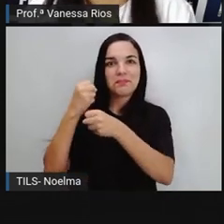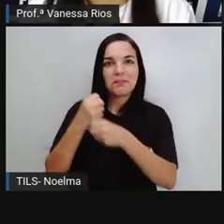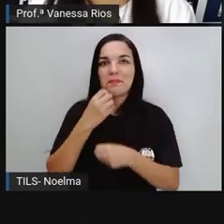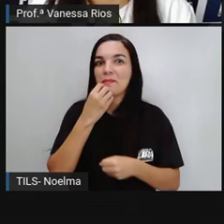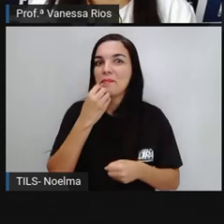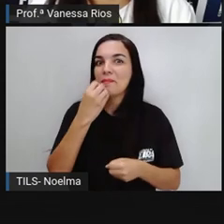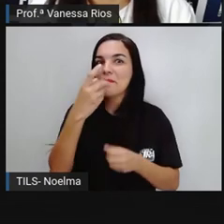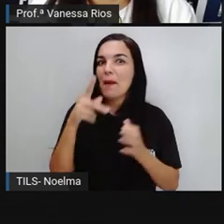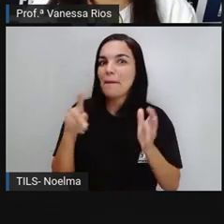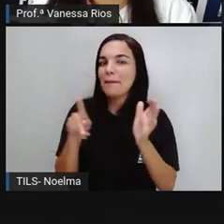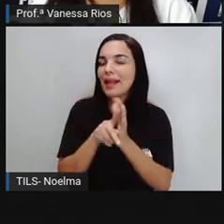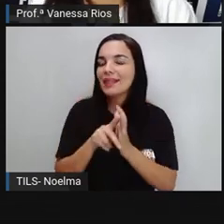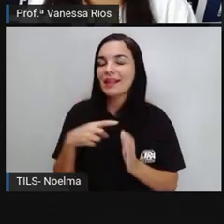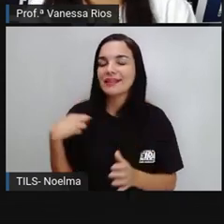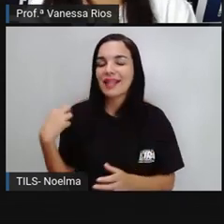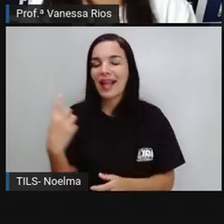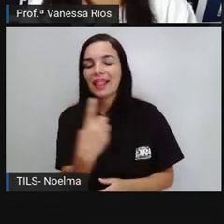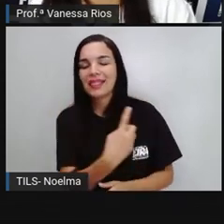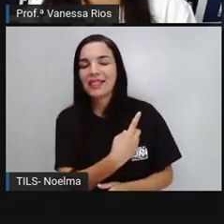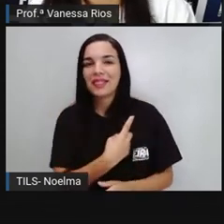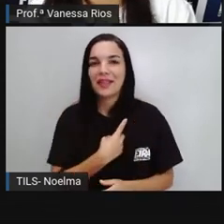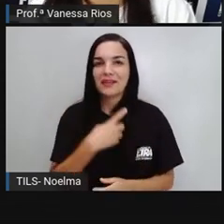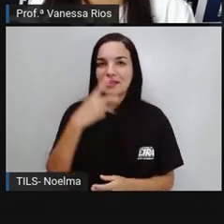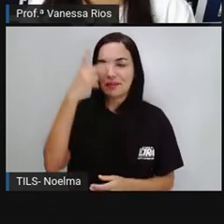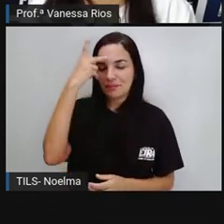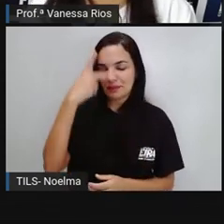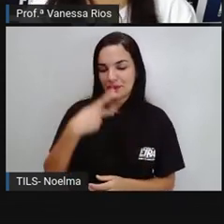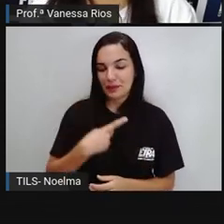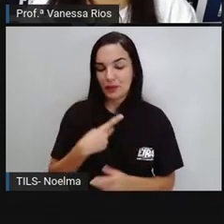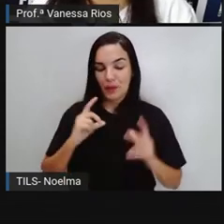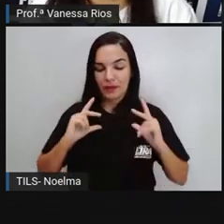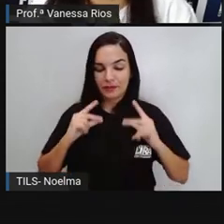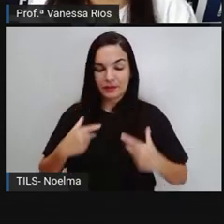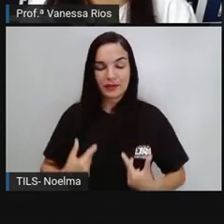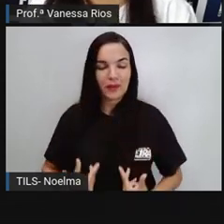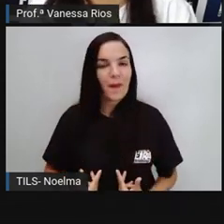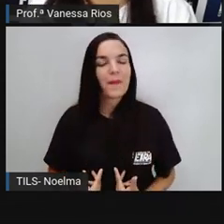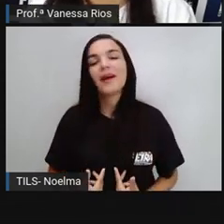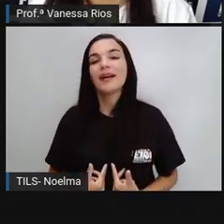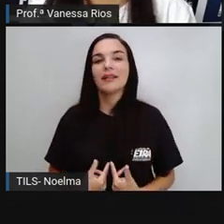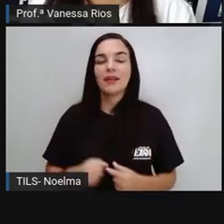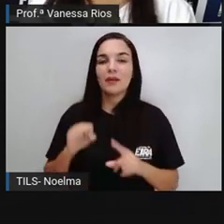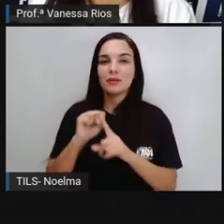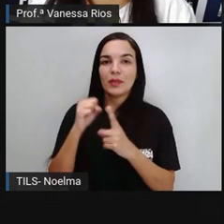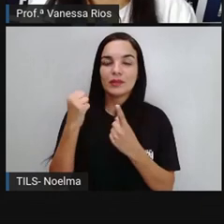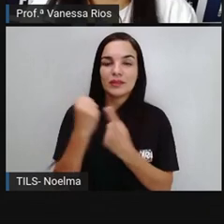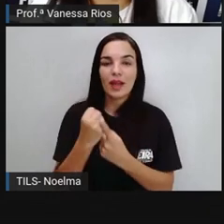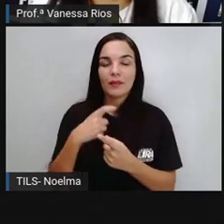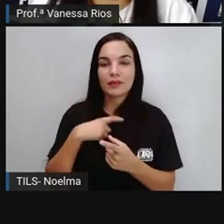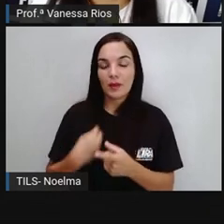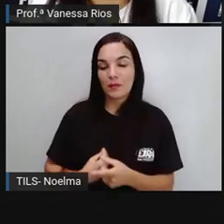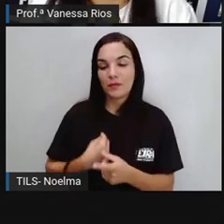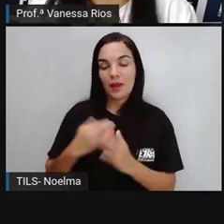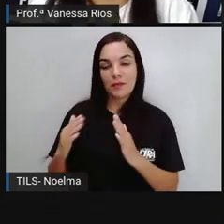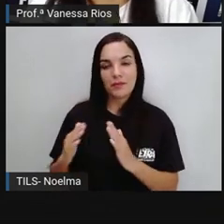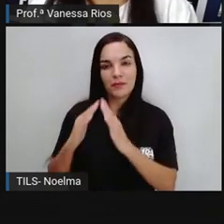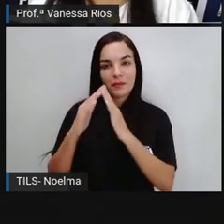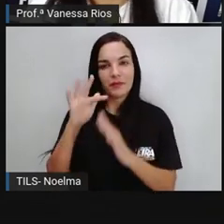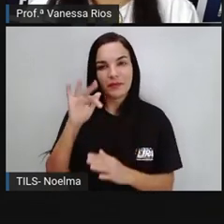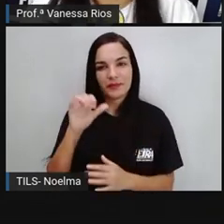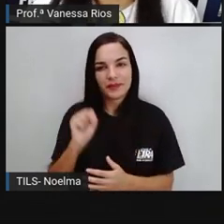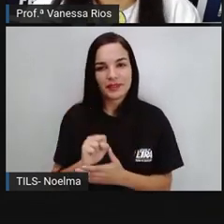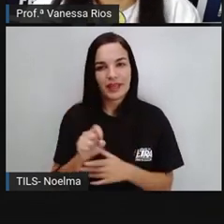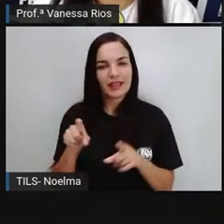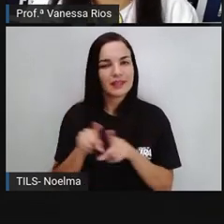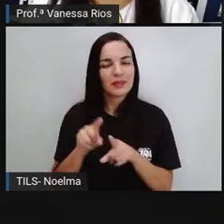isso pertence à nossa construção enquanto indivíduo, enquanto ser social, enquanto pessoa que reside em Feira. Para além